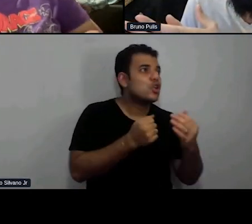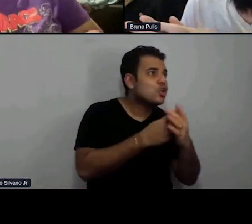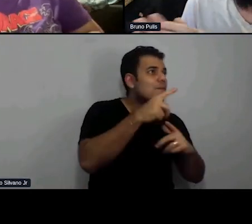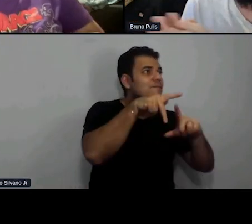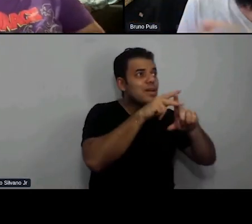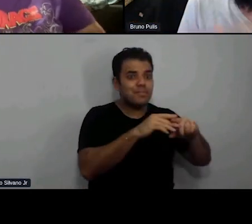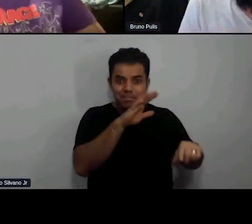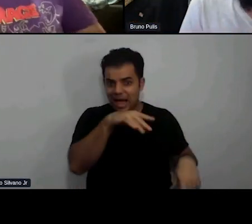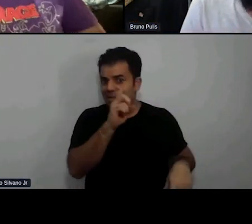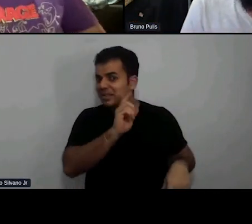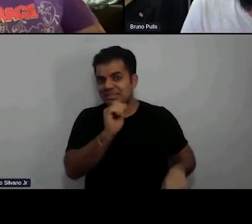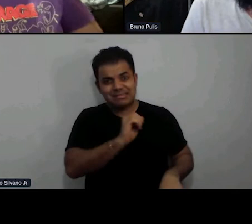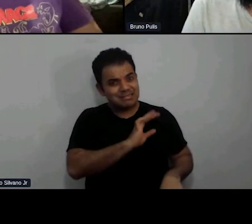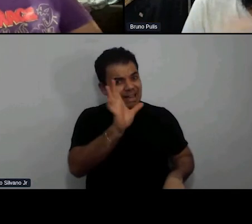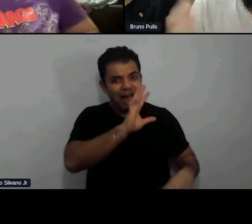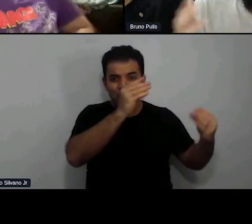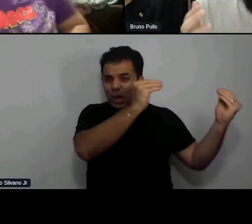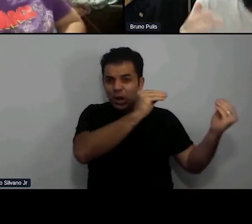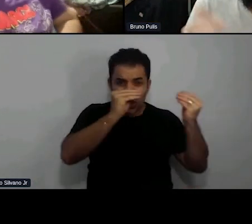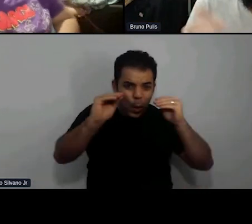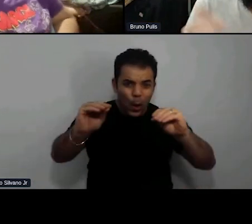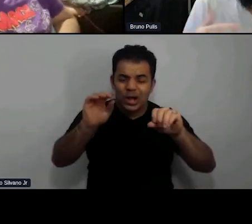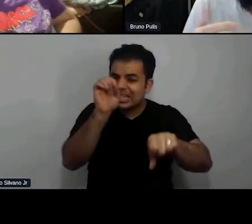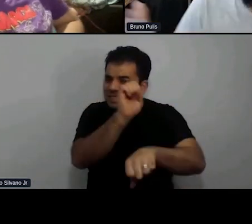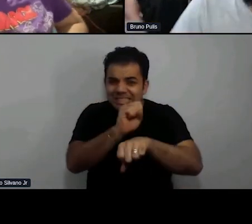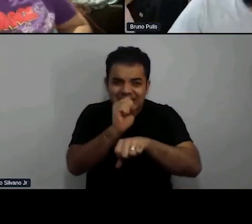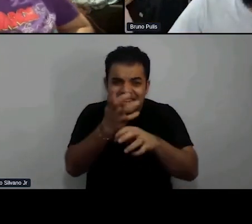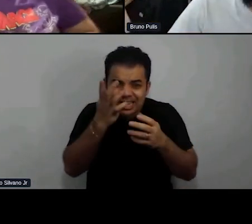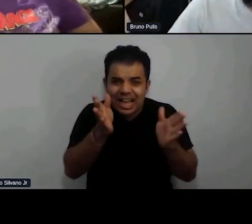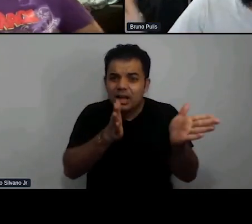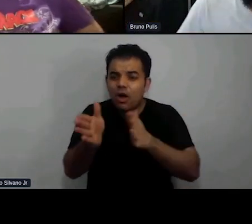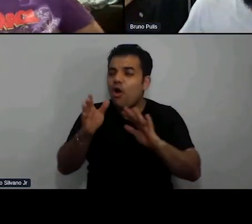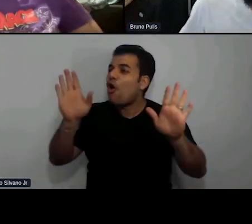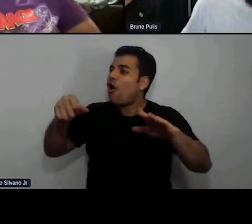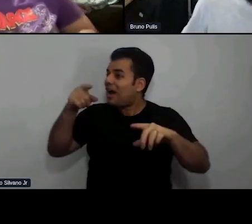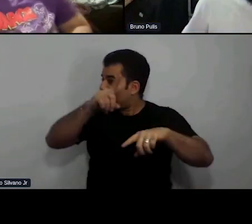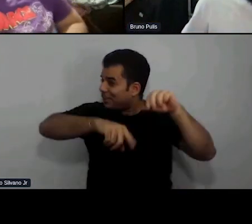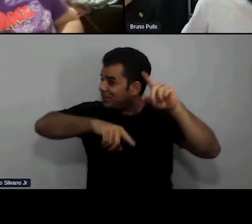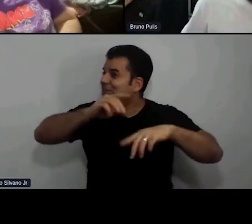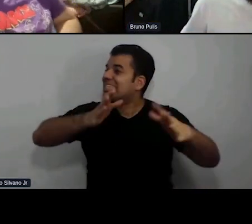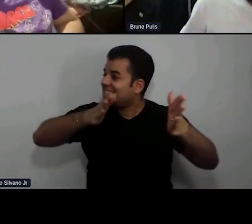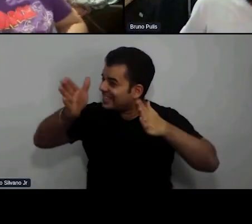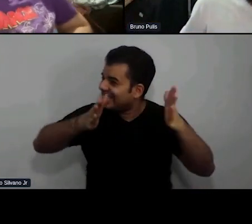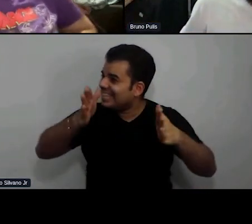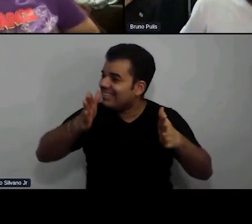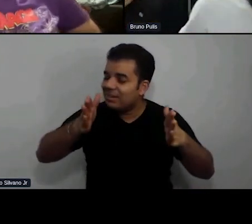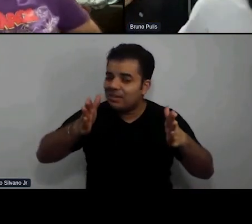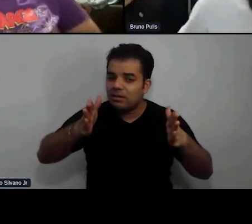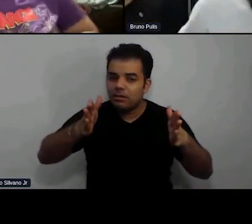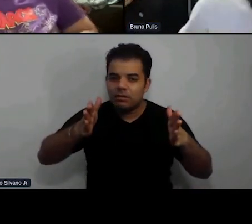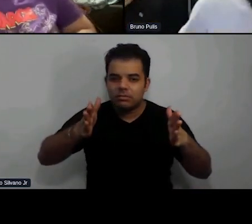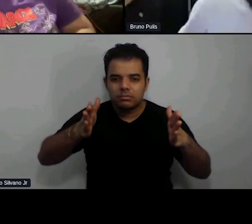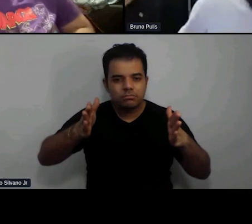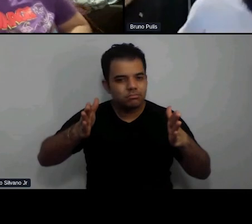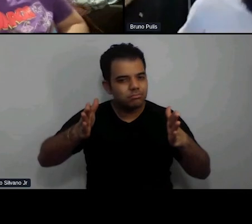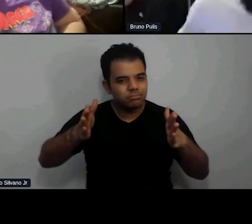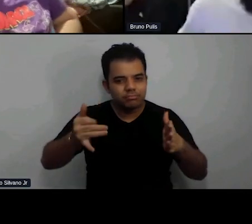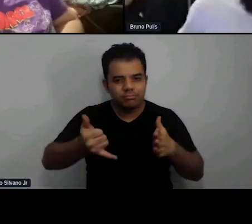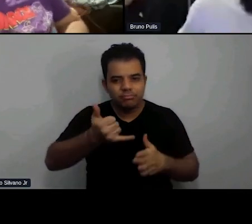são baratas, colocam lá na esperança de falar, olha, nosso produto agora está acessível.